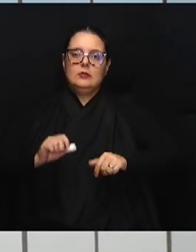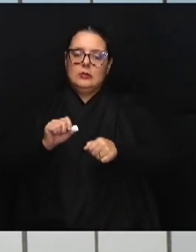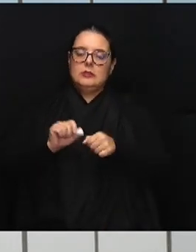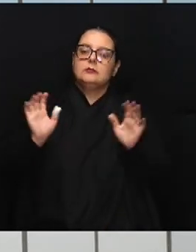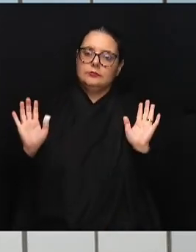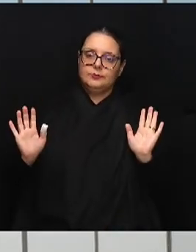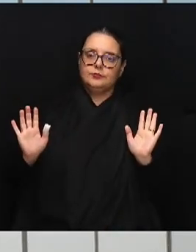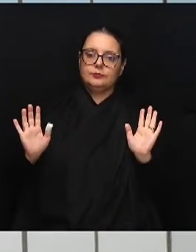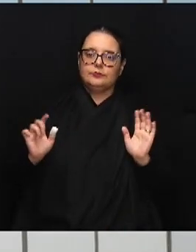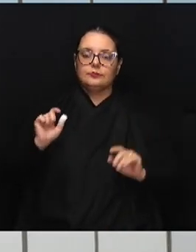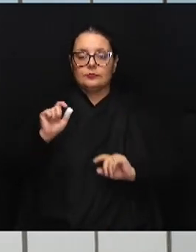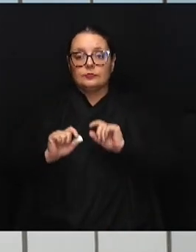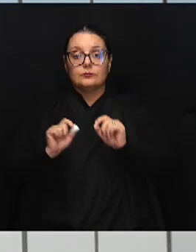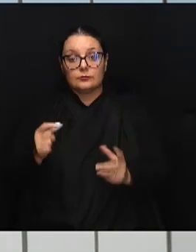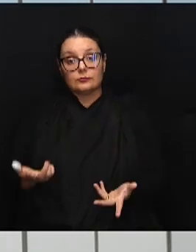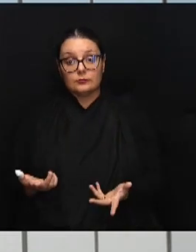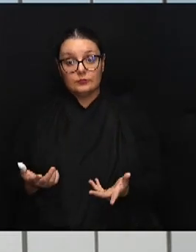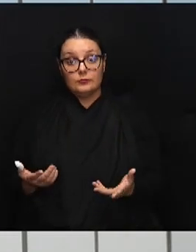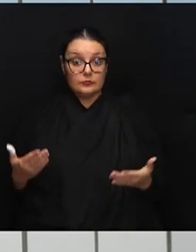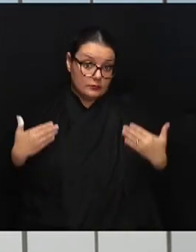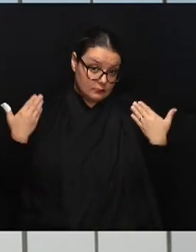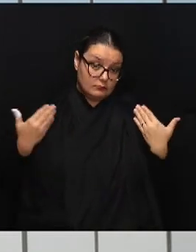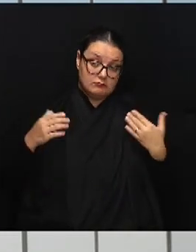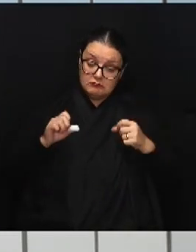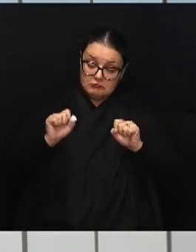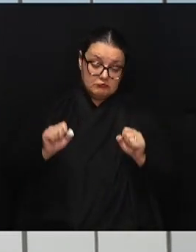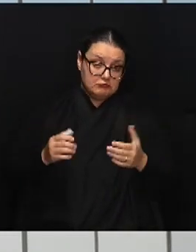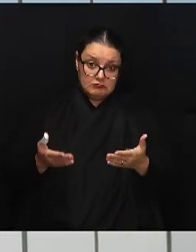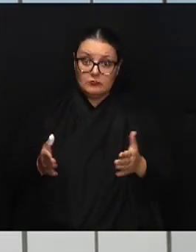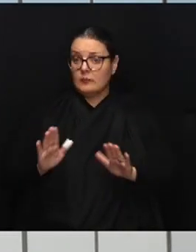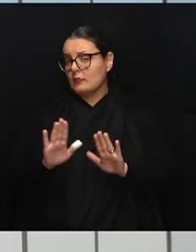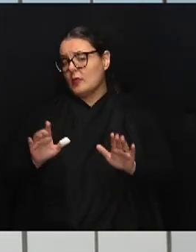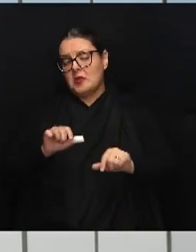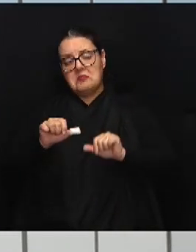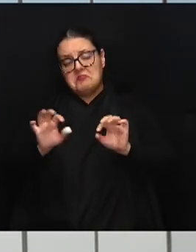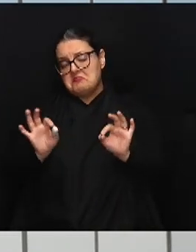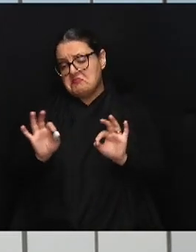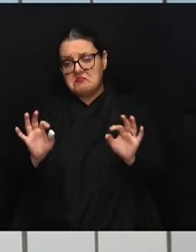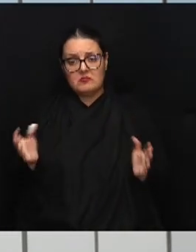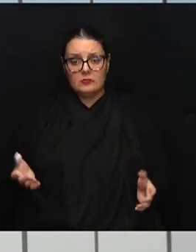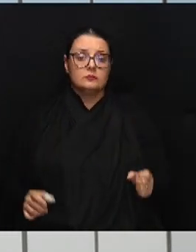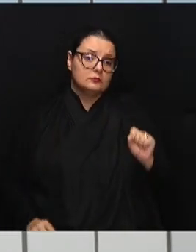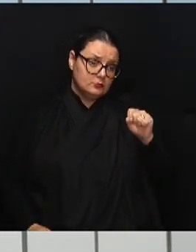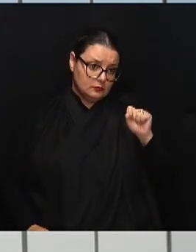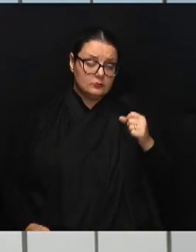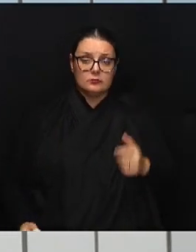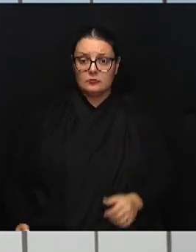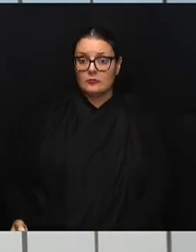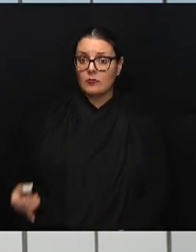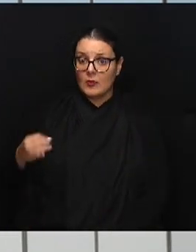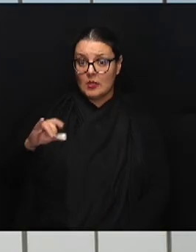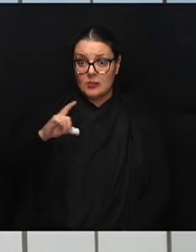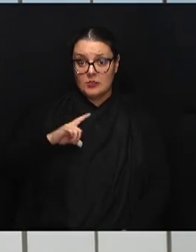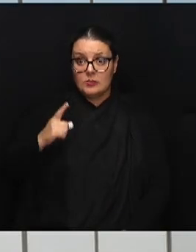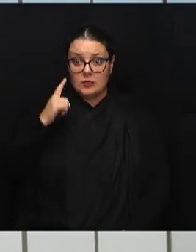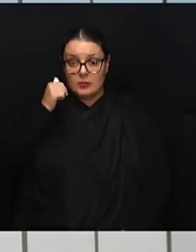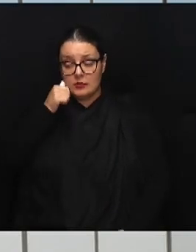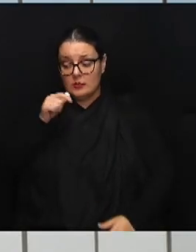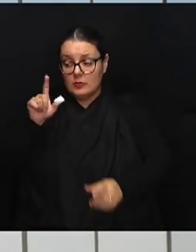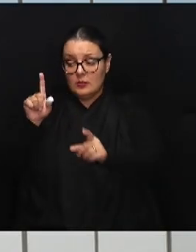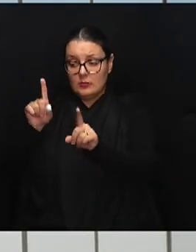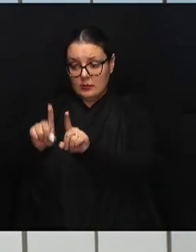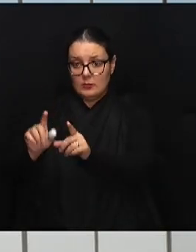para quem está contente com o atual sistema, não precisa mudar nada. Né? Ou seja, se eu tenho minha parceira e